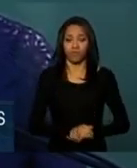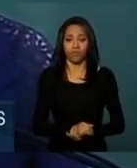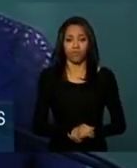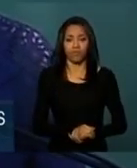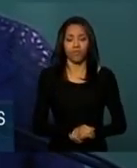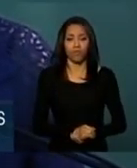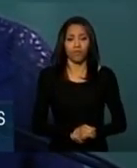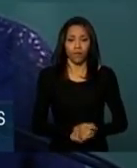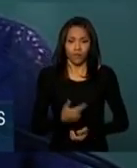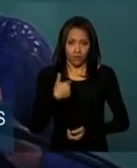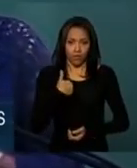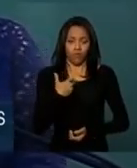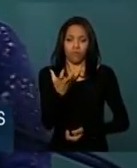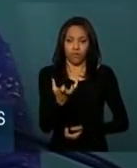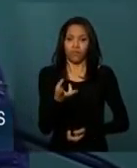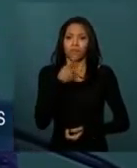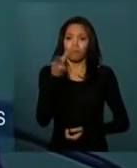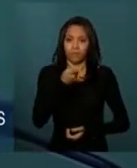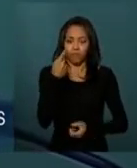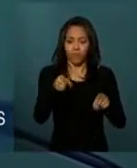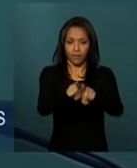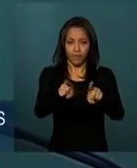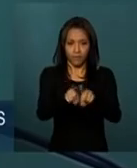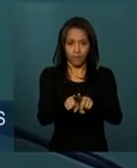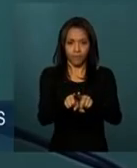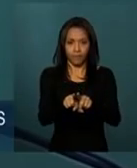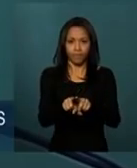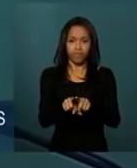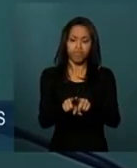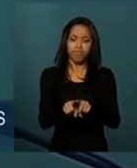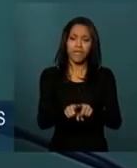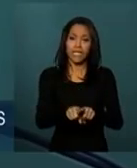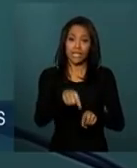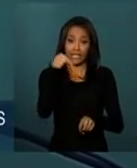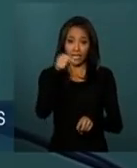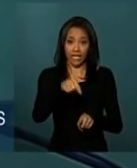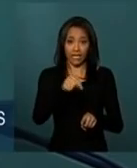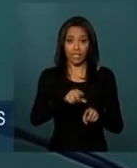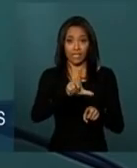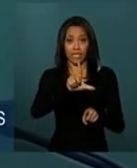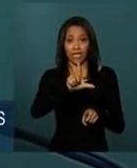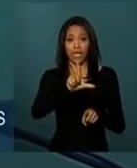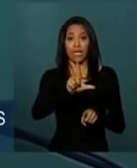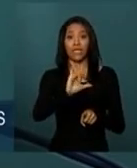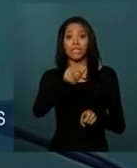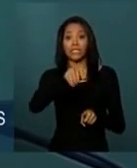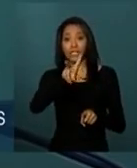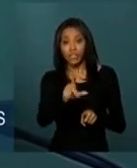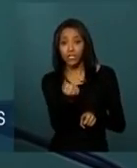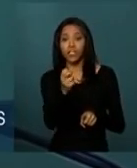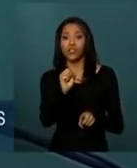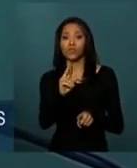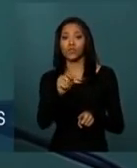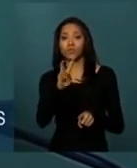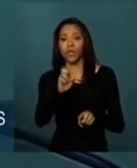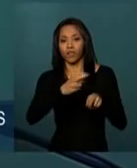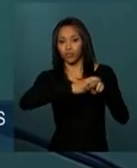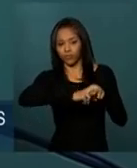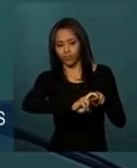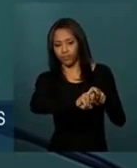Eu quero dizer que, além dessa linha sudeste, do veículo leve sobre